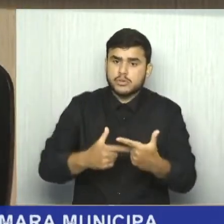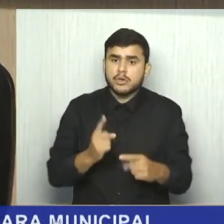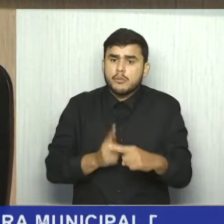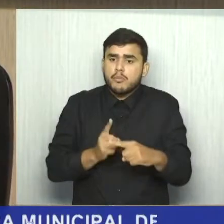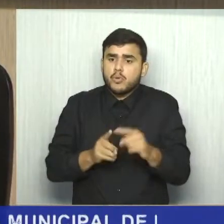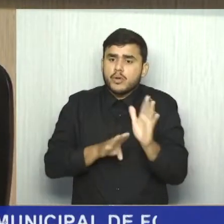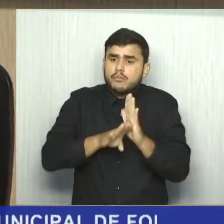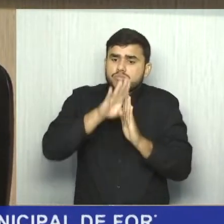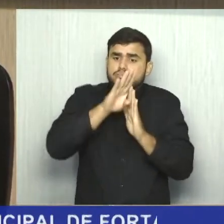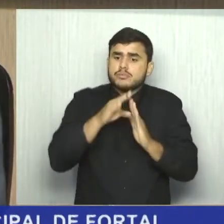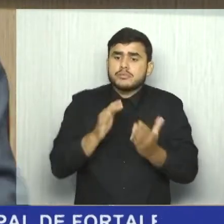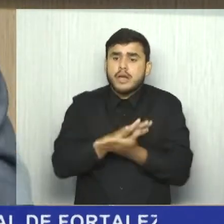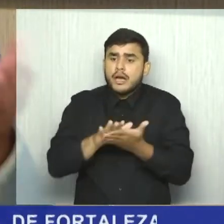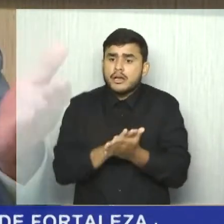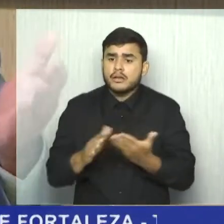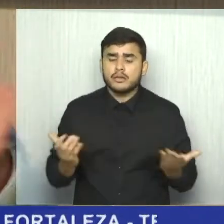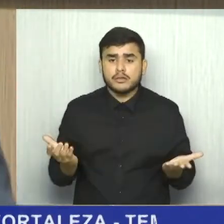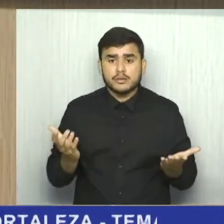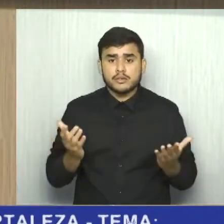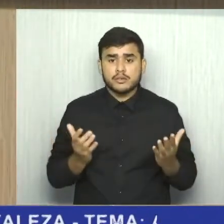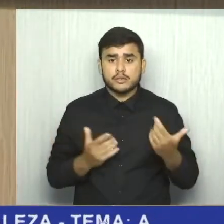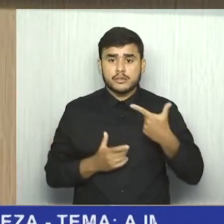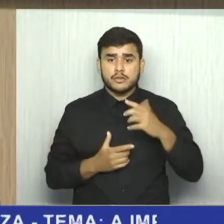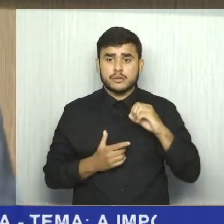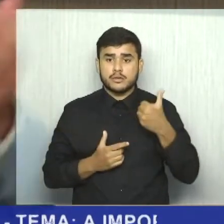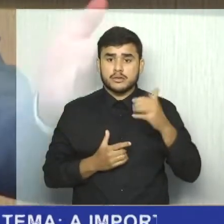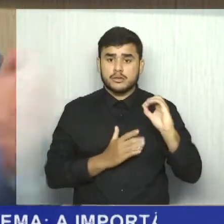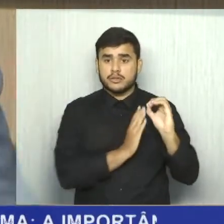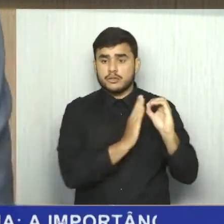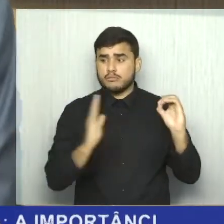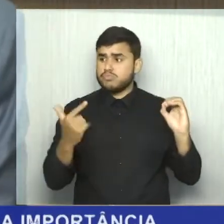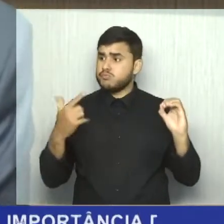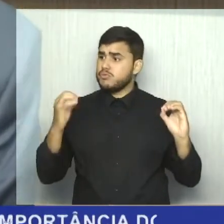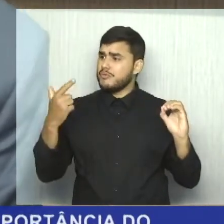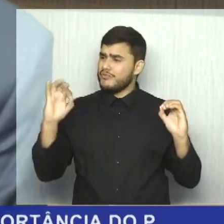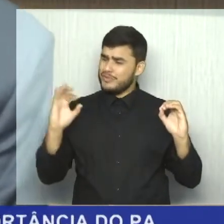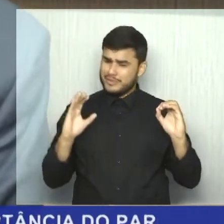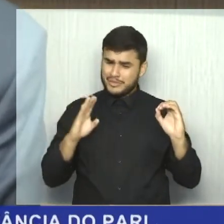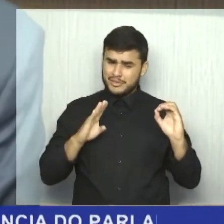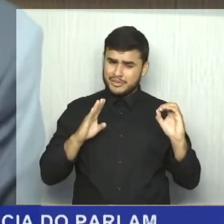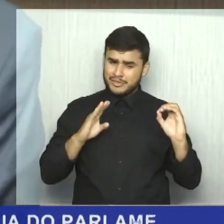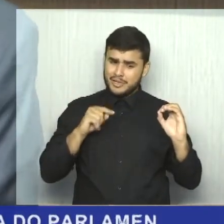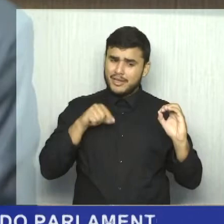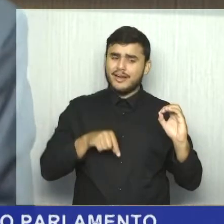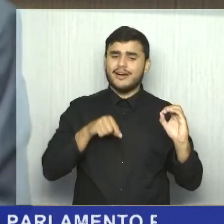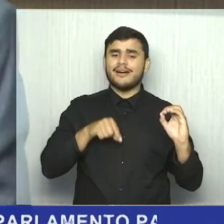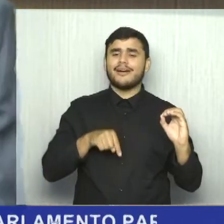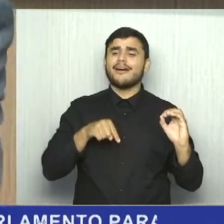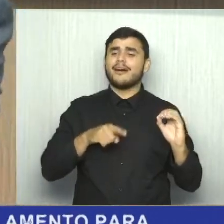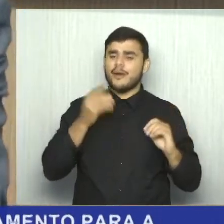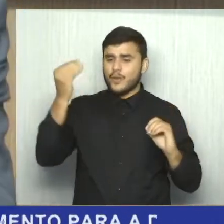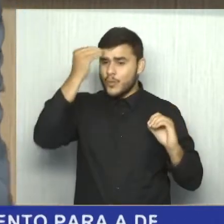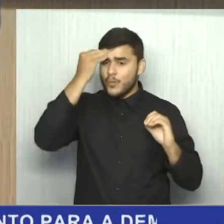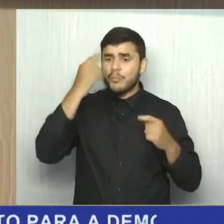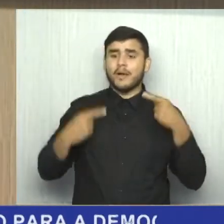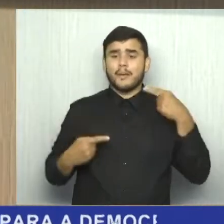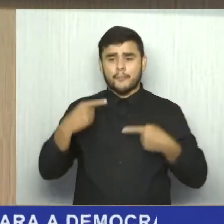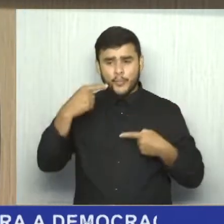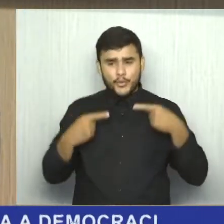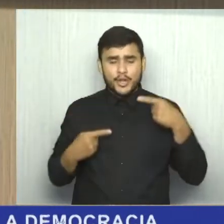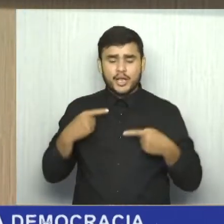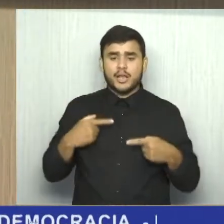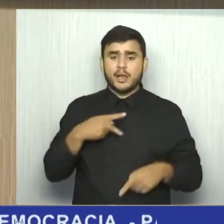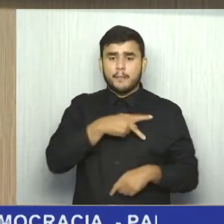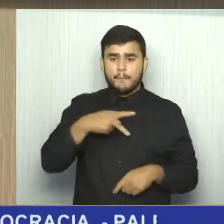acontecendo? É a danada da política. De novo, ou a política passa metodologicamente a refletir sobre